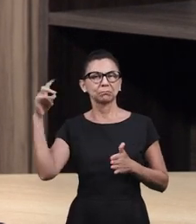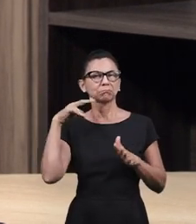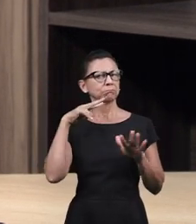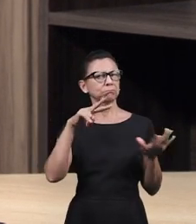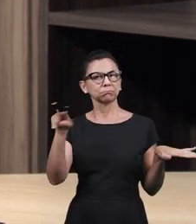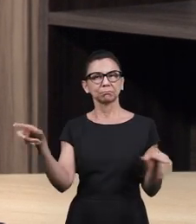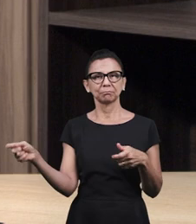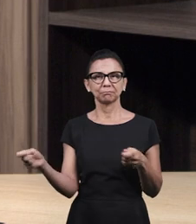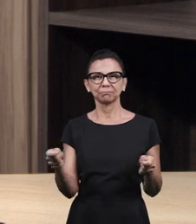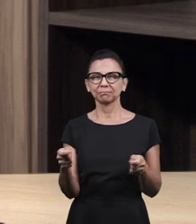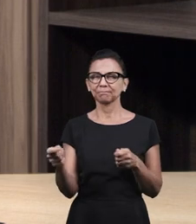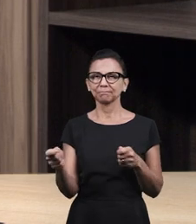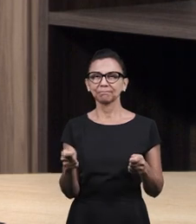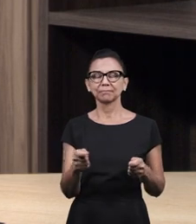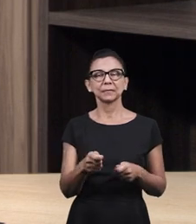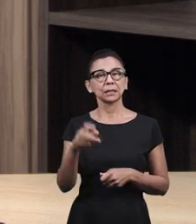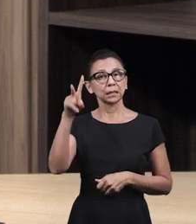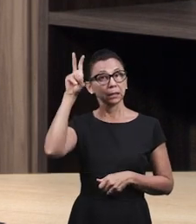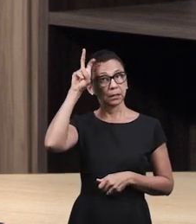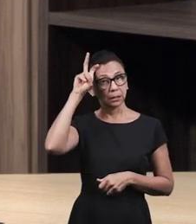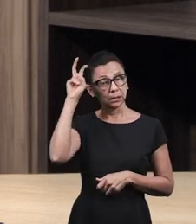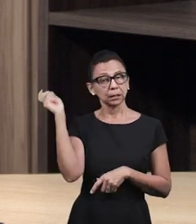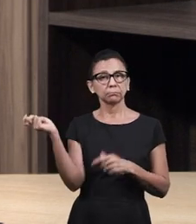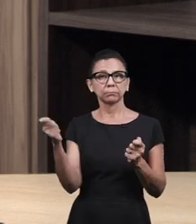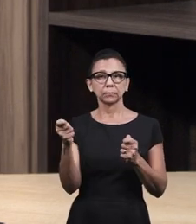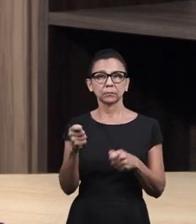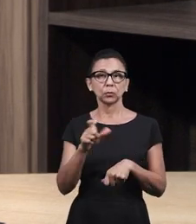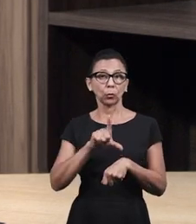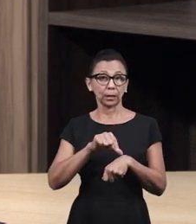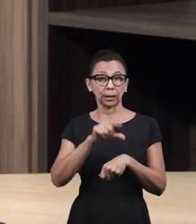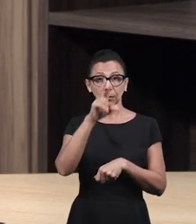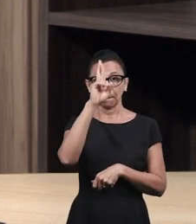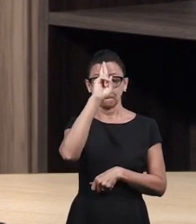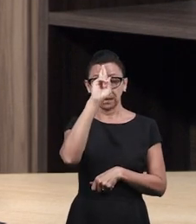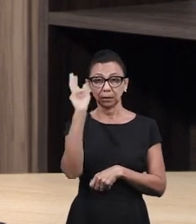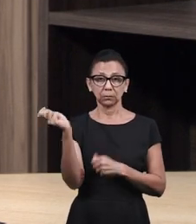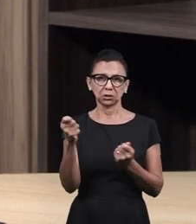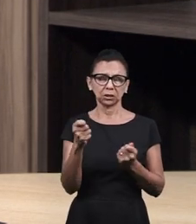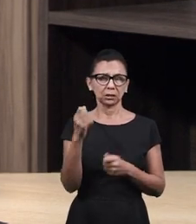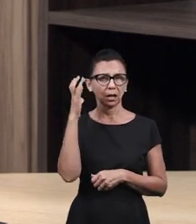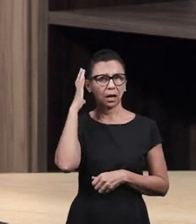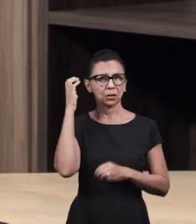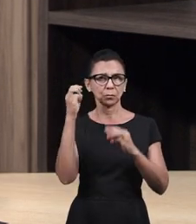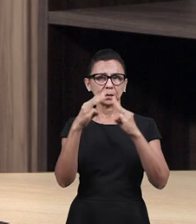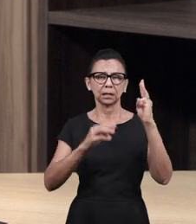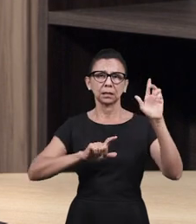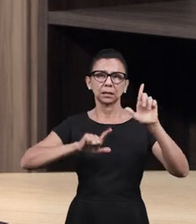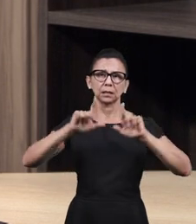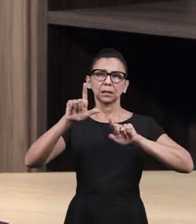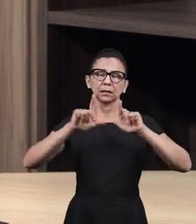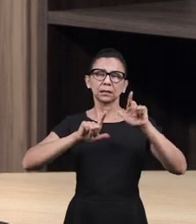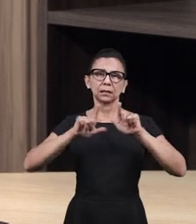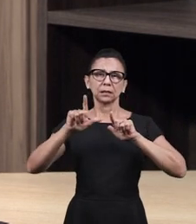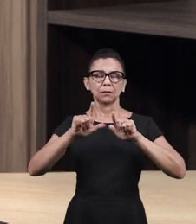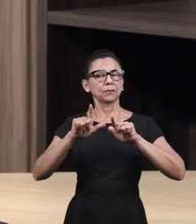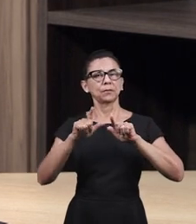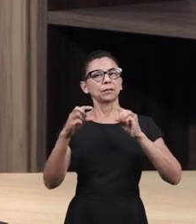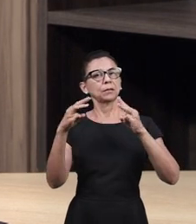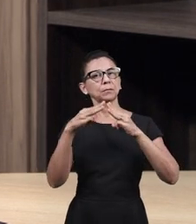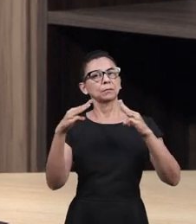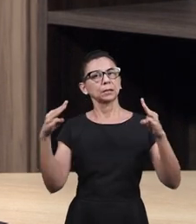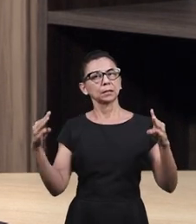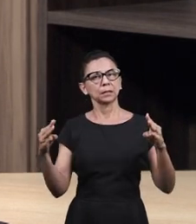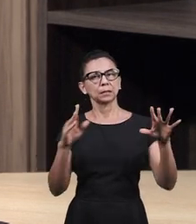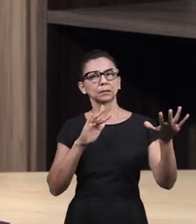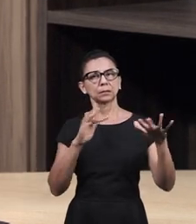Bíblicas, o programa semanal que vai ao ar todas as quintas-feiras, ao meio-dia, pela Rádio Manaim, pela TV Web Manaim, pelo Facebook da